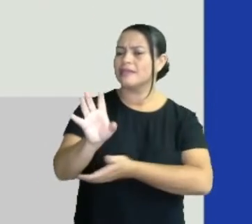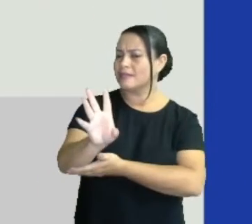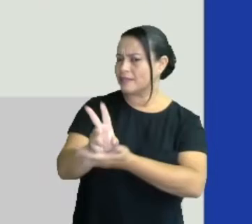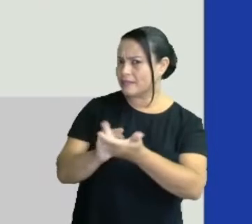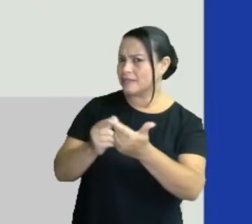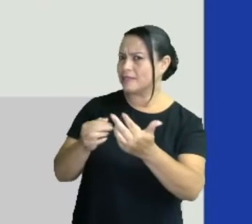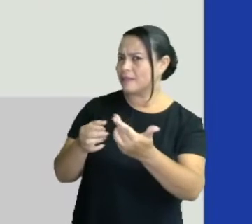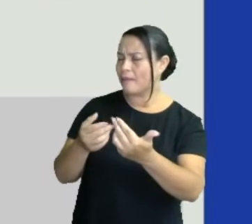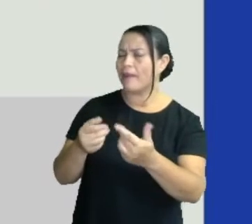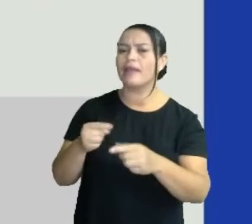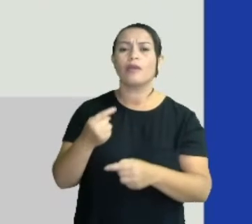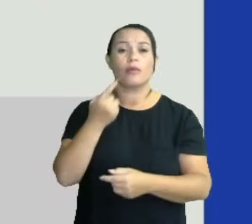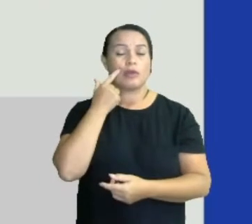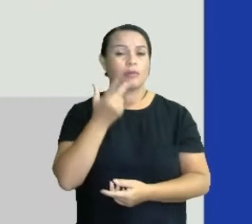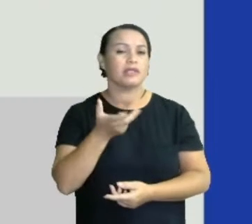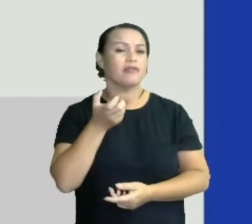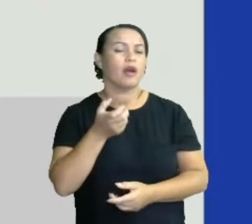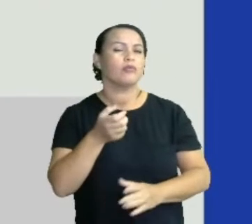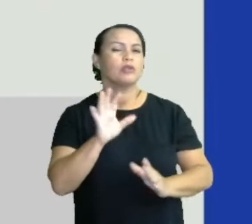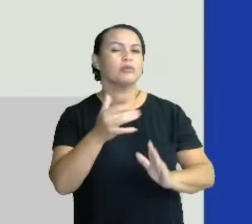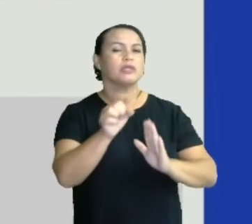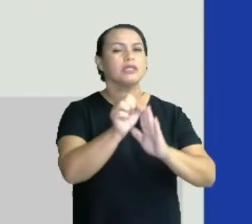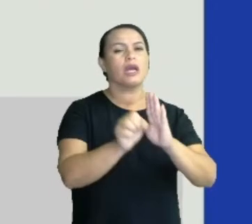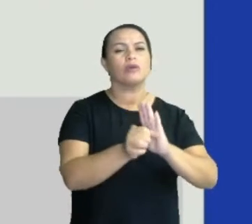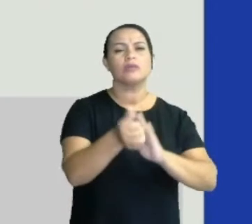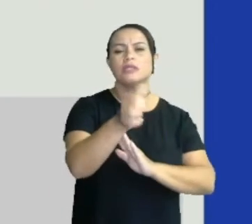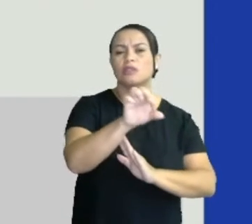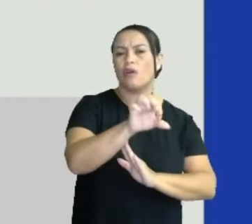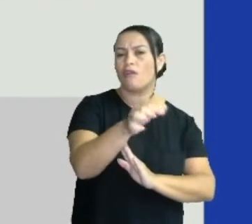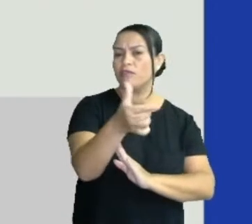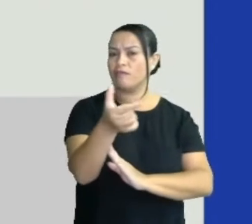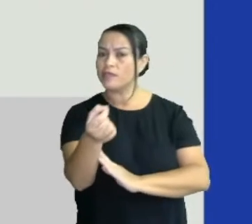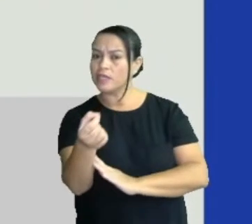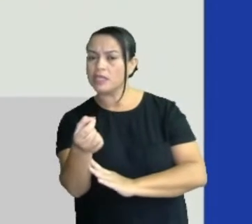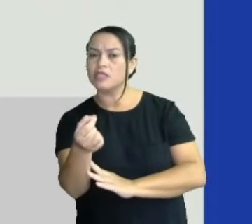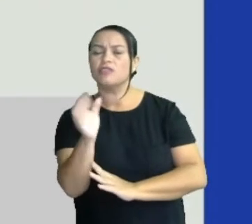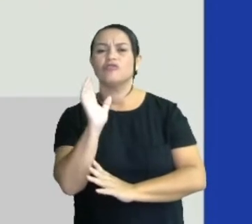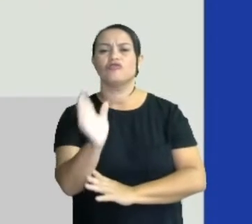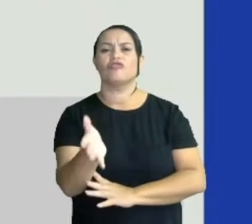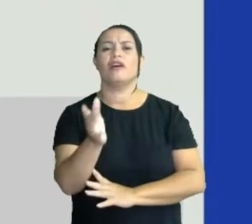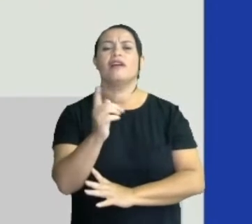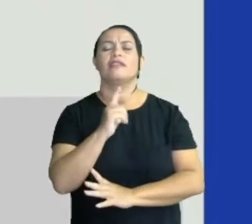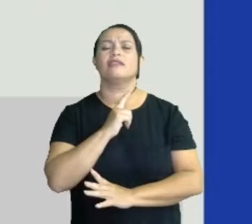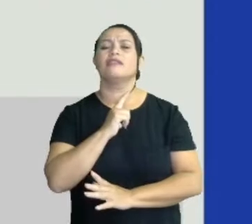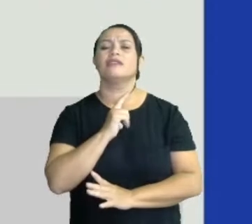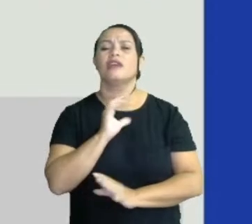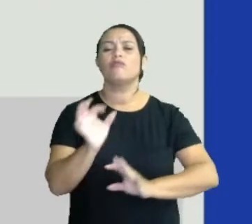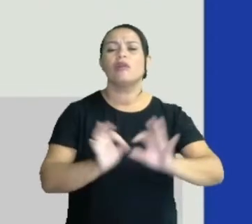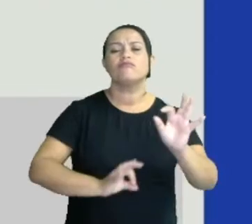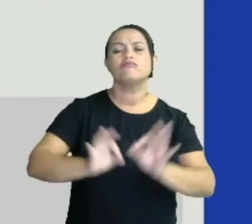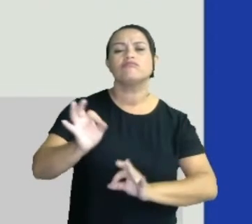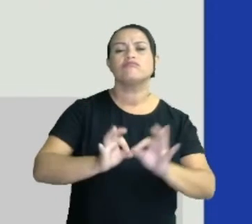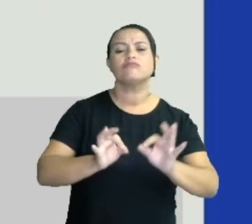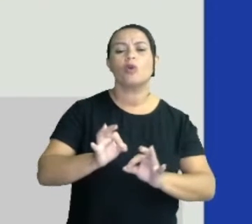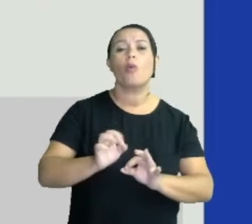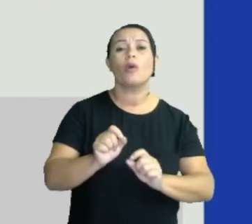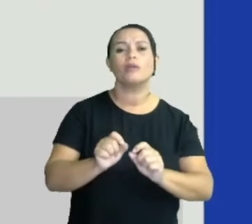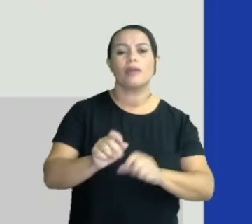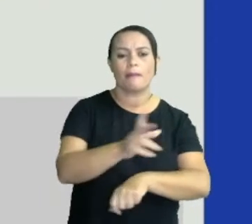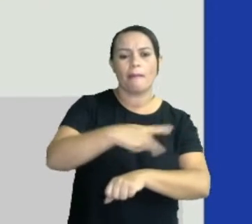a gente vai ver a nossa formação no século XIX, no século XX, a gente ali já estava se constituindo enquanto